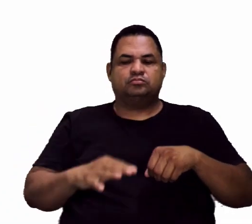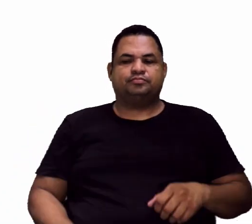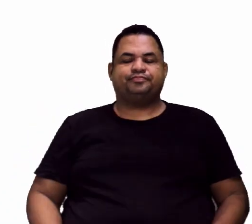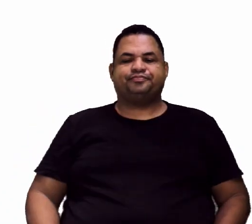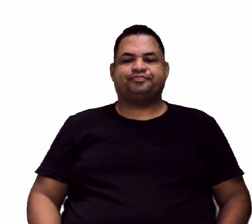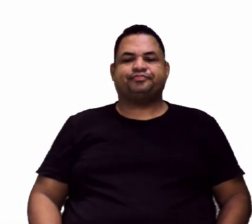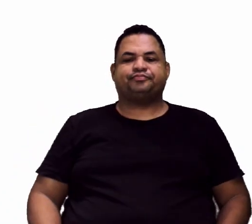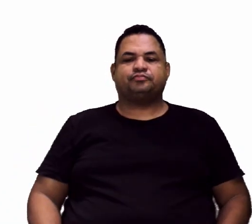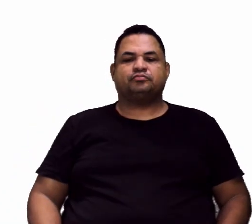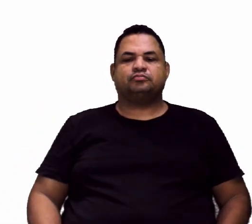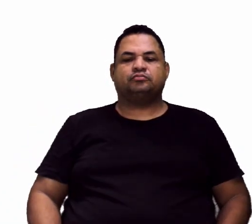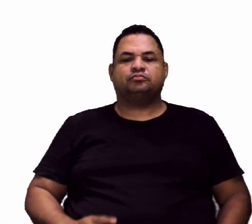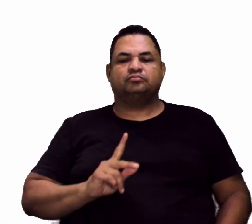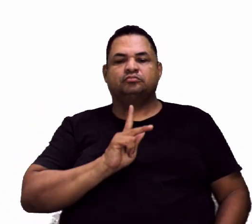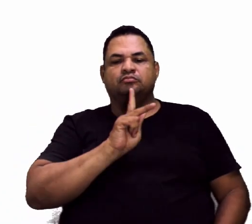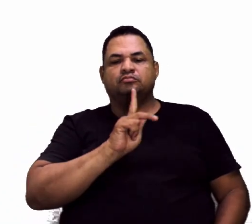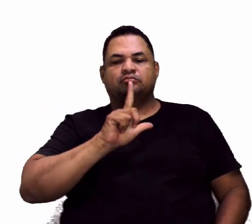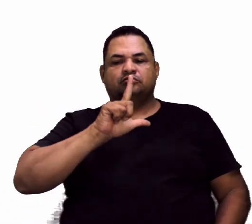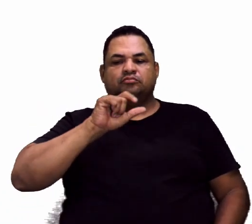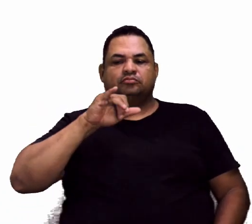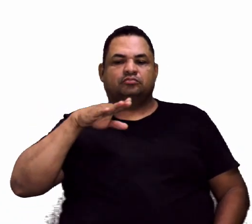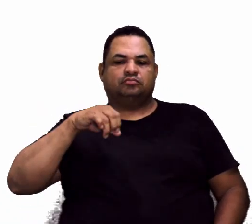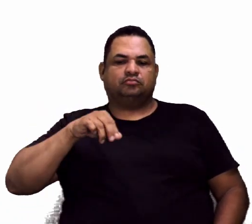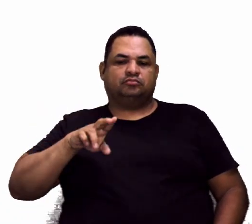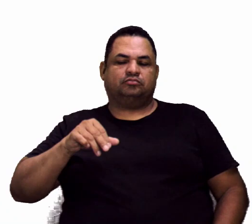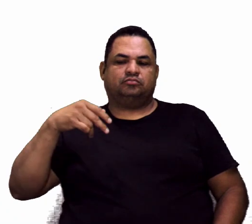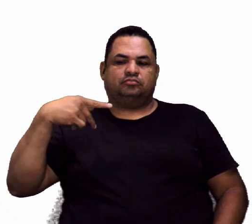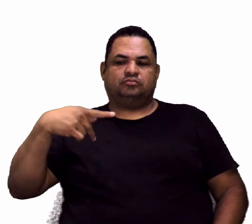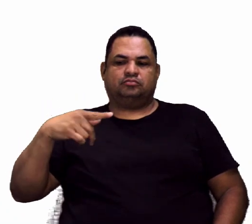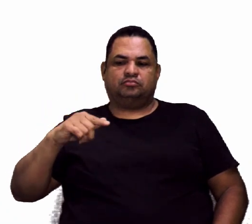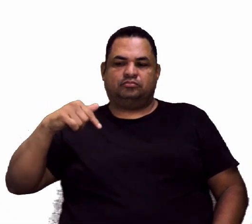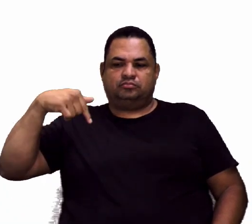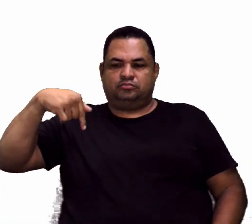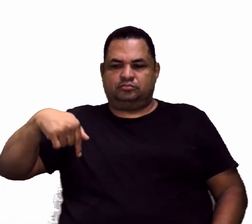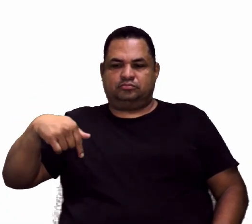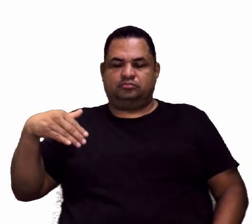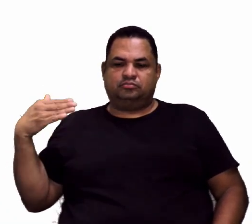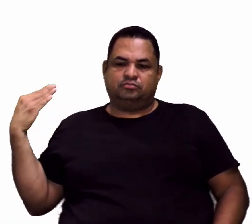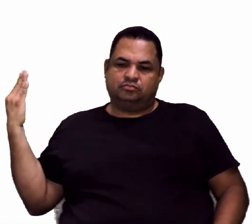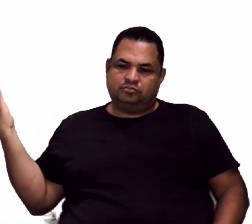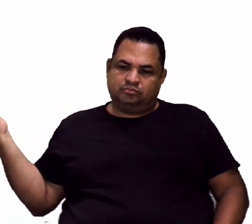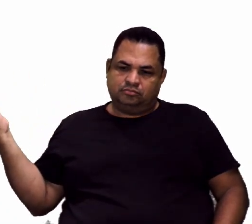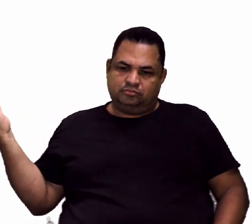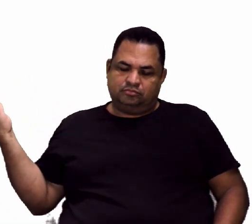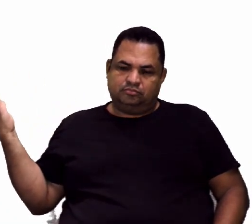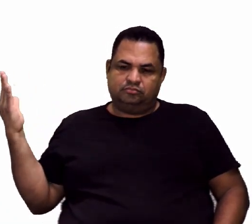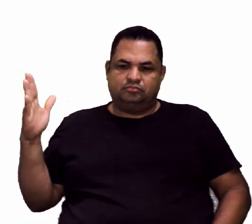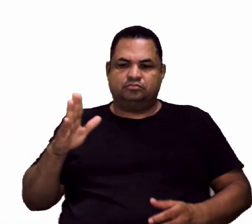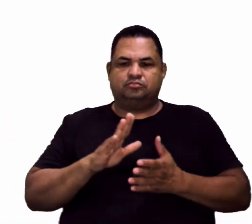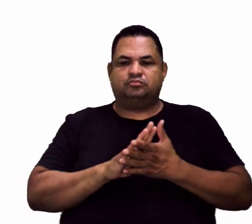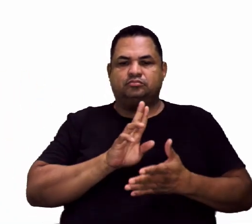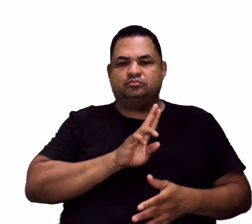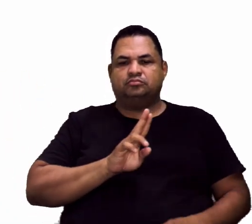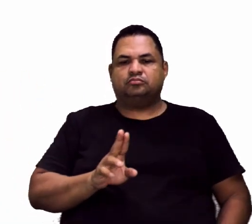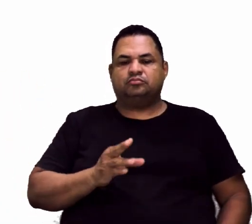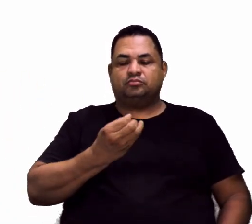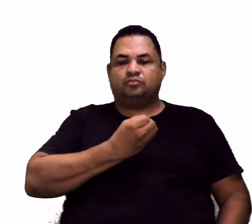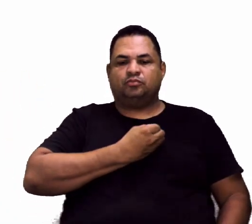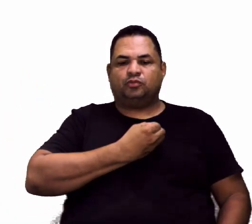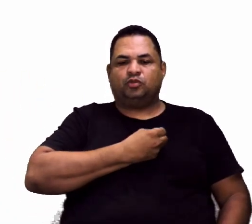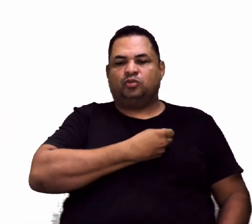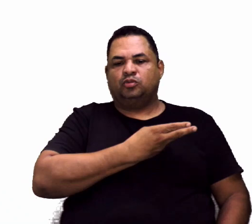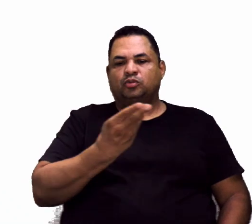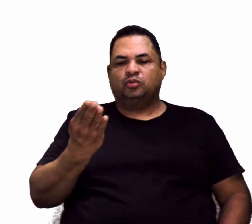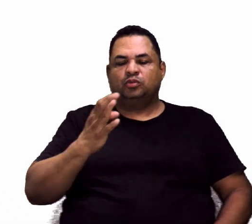isso? K, L, M, N, O, P e Q, né, com as respectivas números de elétrons, 2,